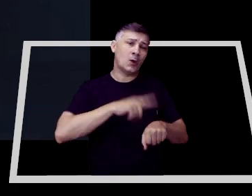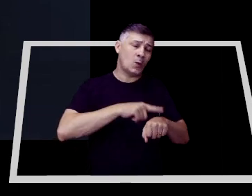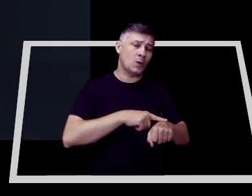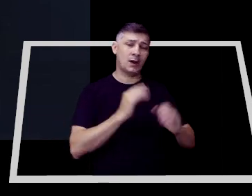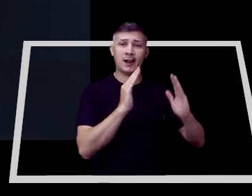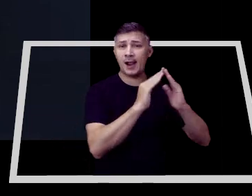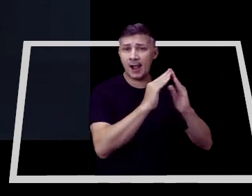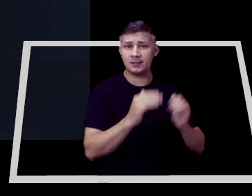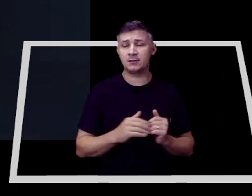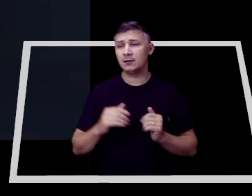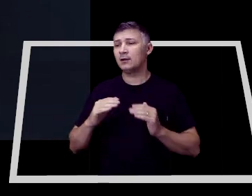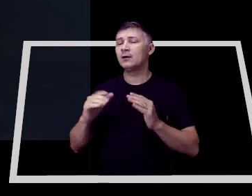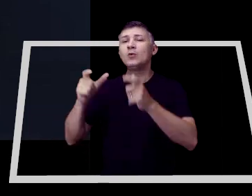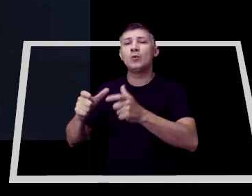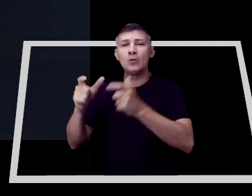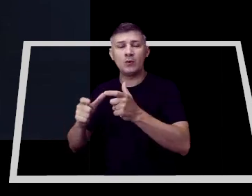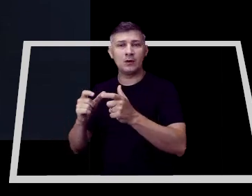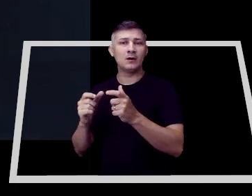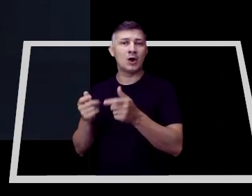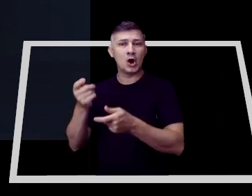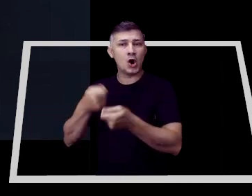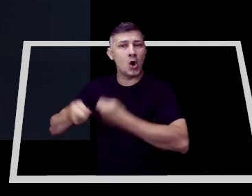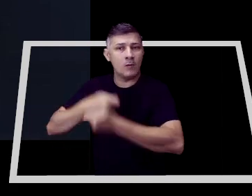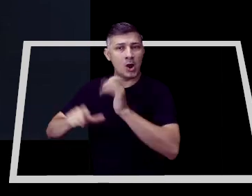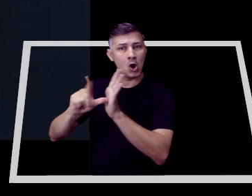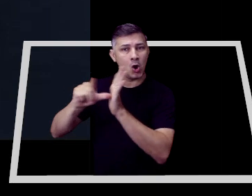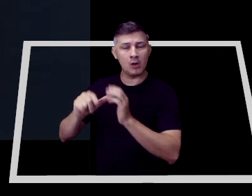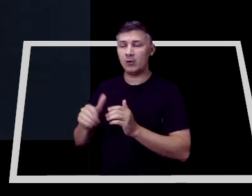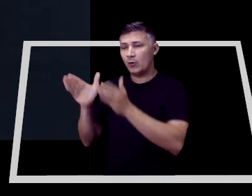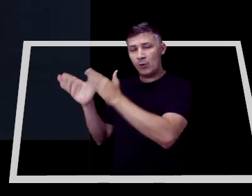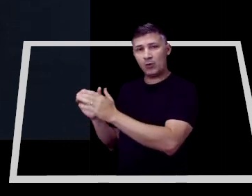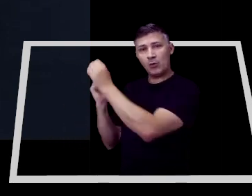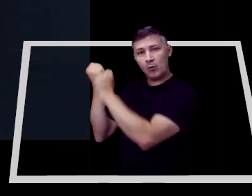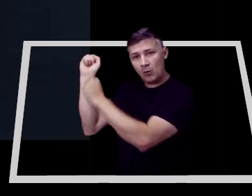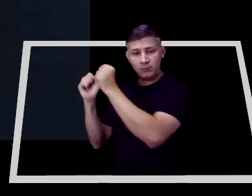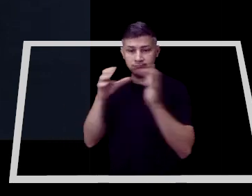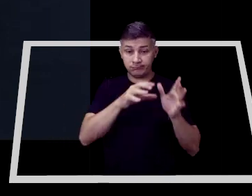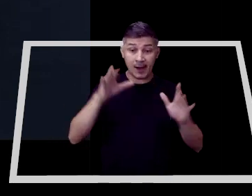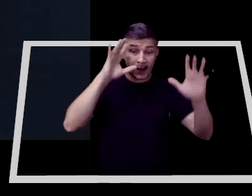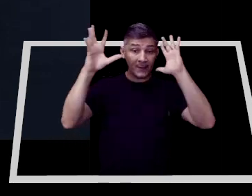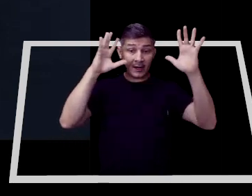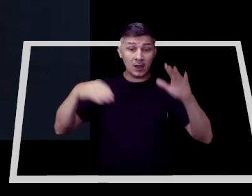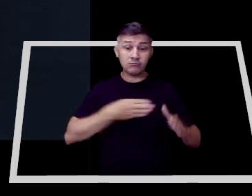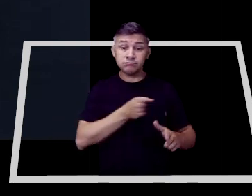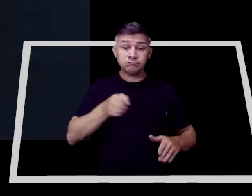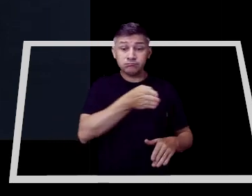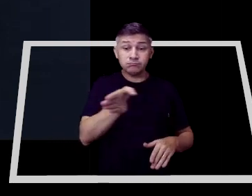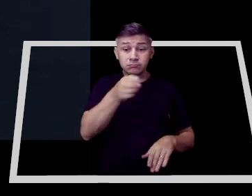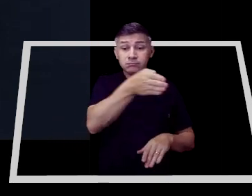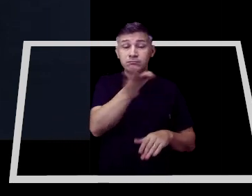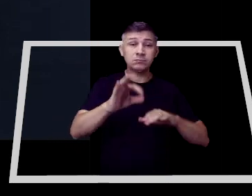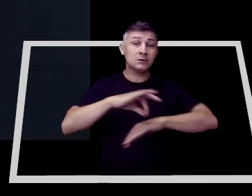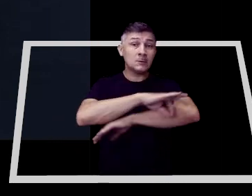residenciais, setores comerciais, setores institucionais. Essa é uma imagem, por exemplo, de como a gente imaginou, né,